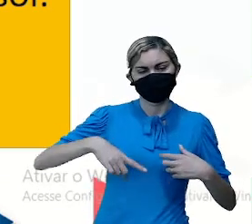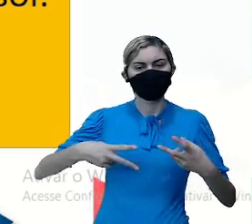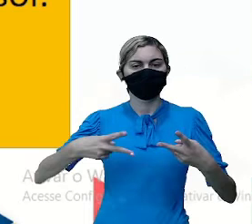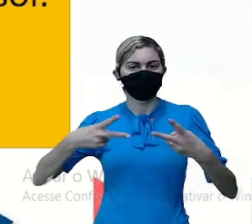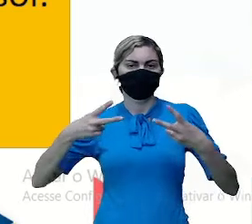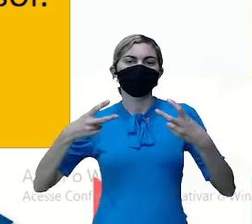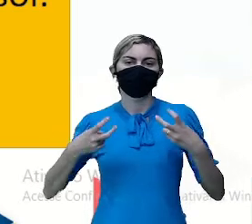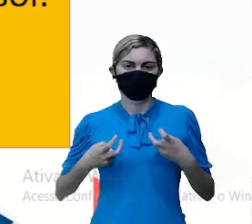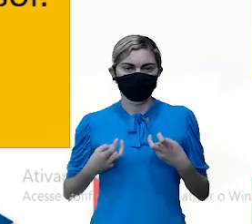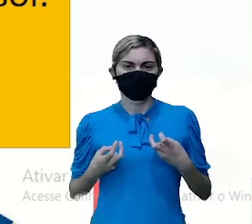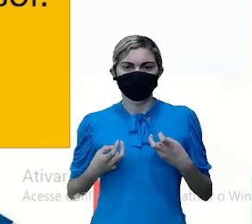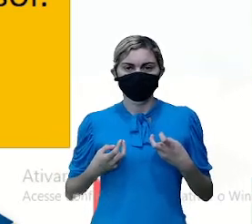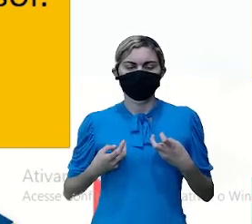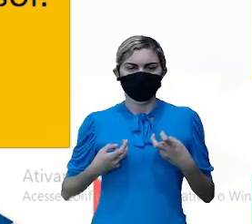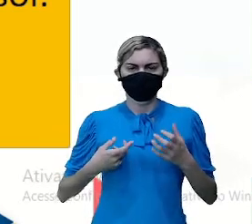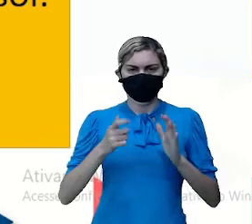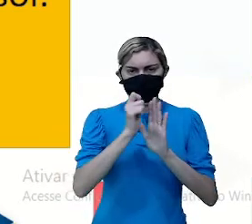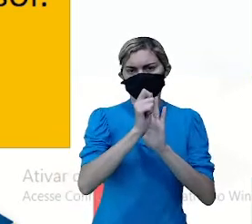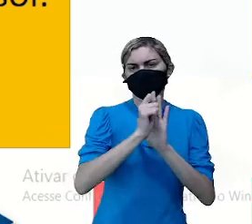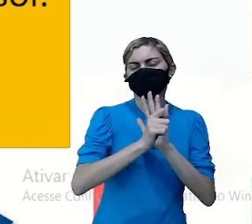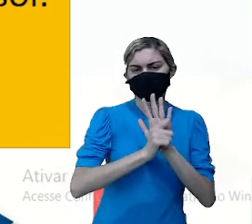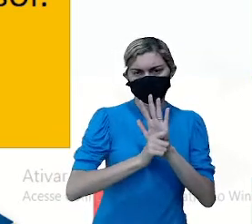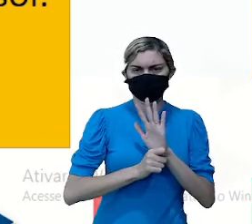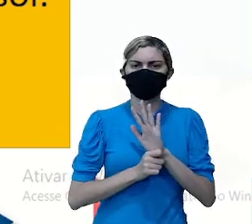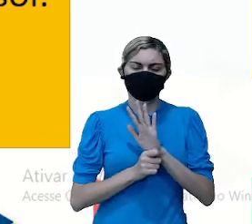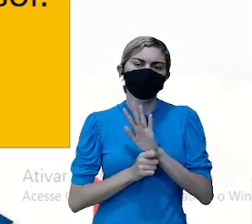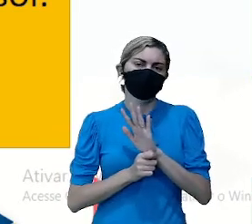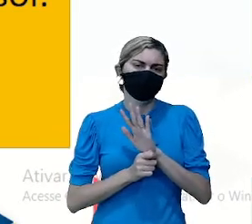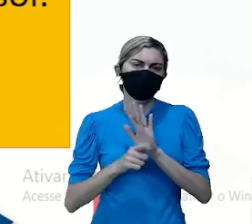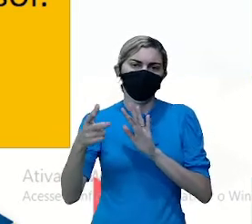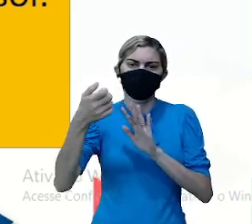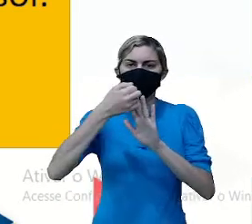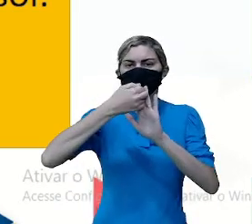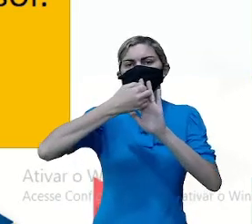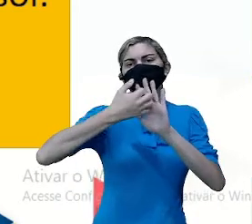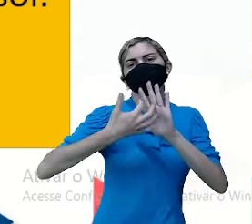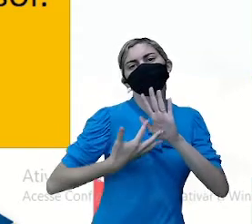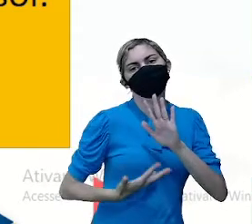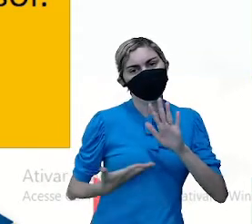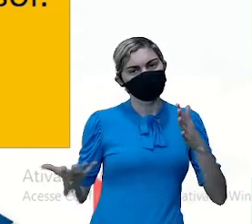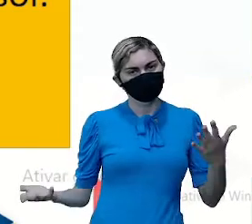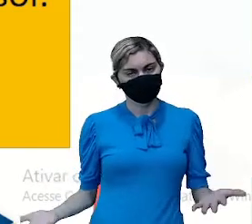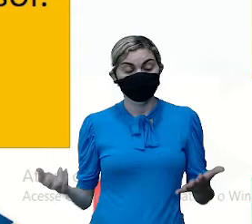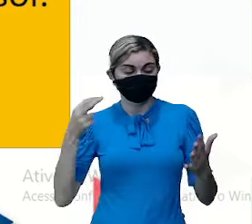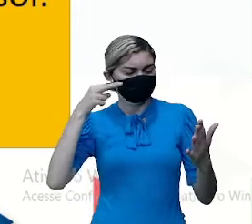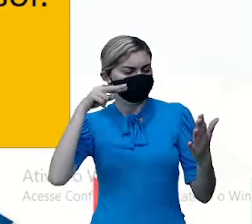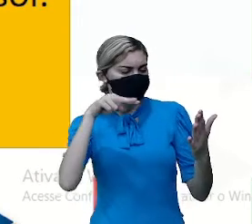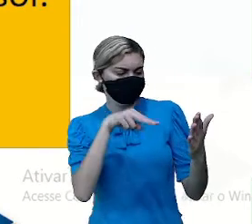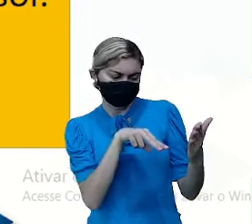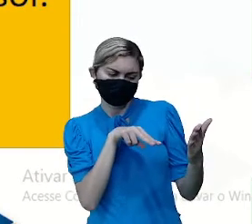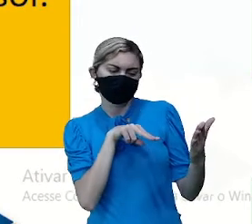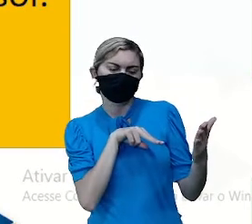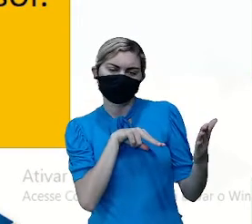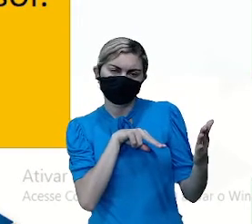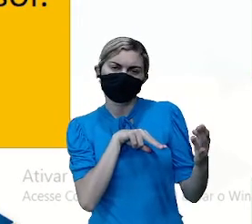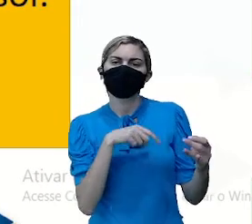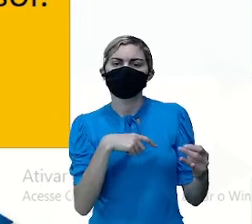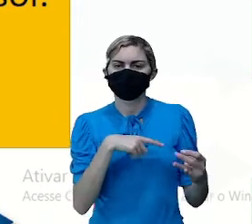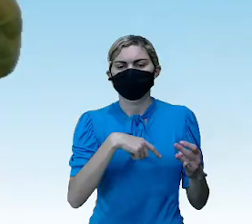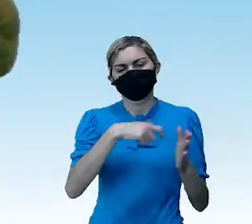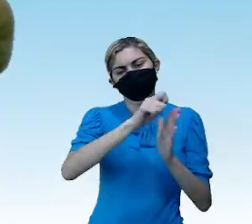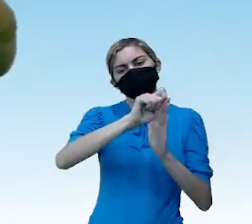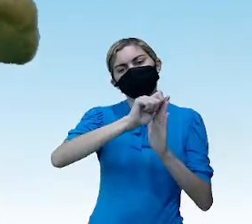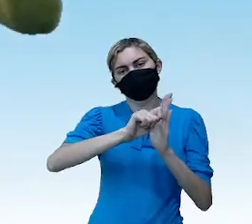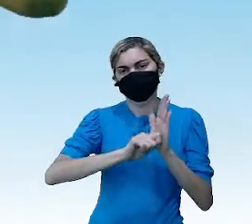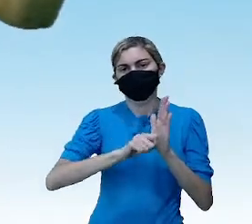perceber aí na correspondência, sabe? É o relato que o professor viu justamente quando Felipe